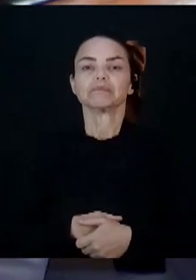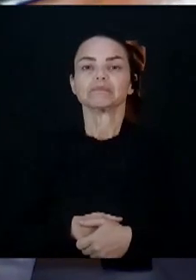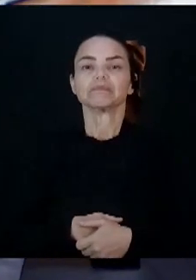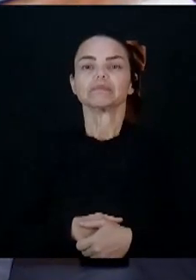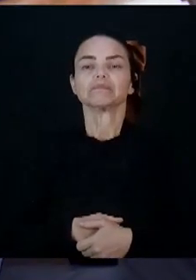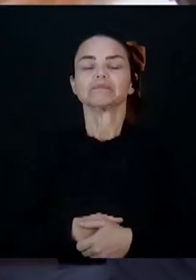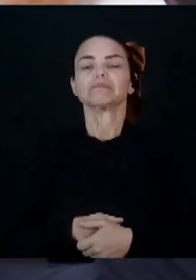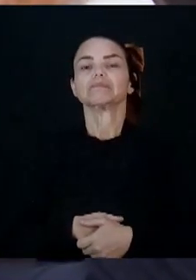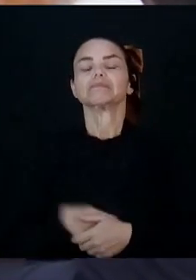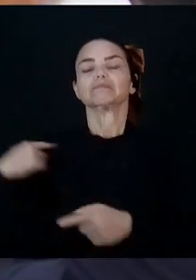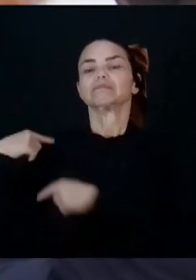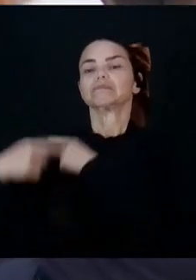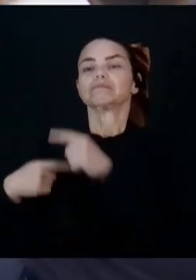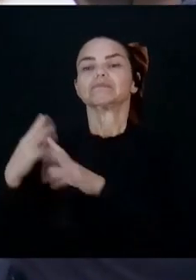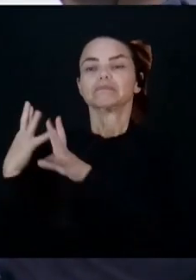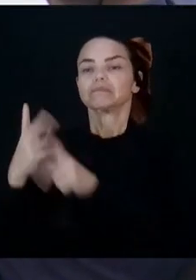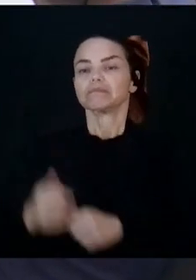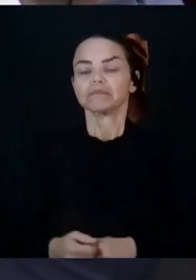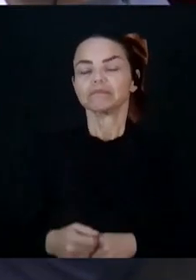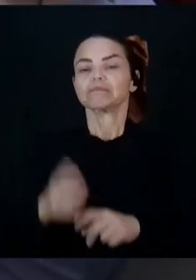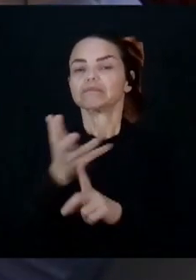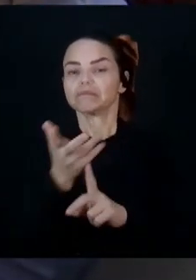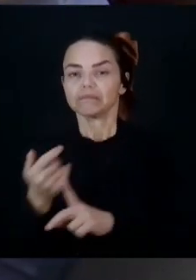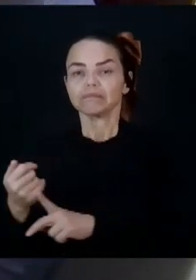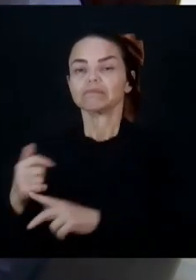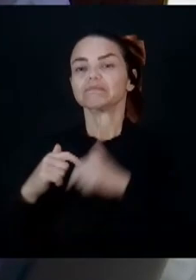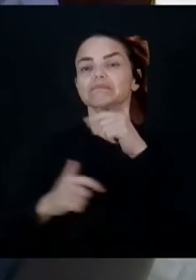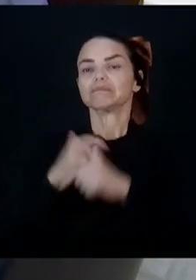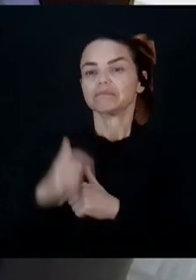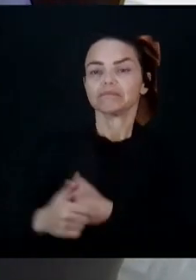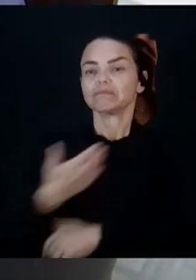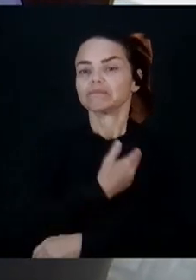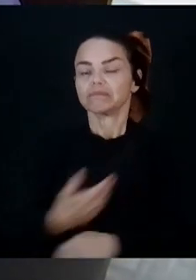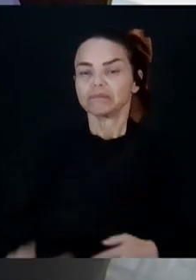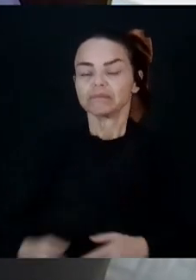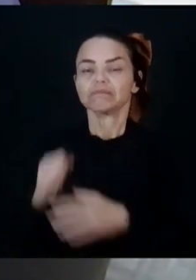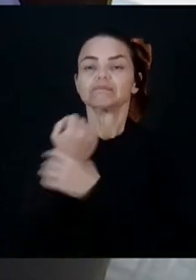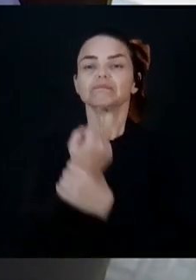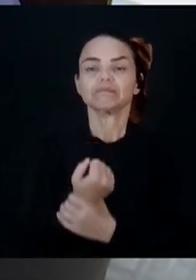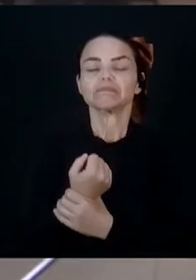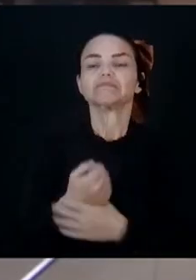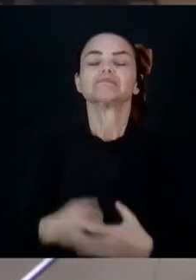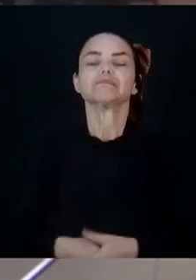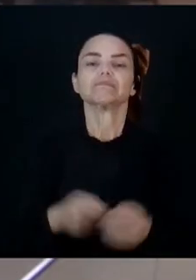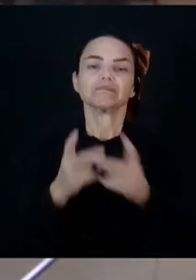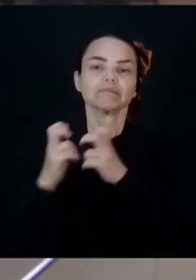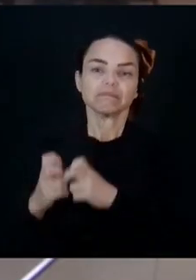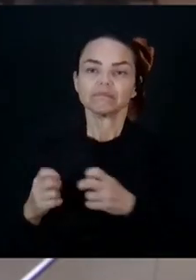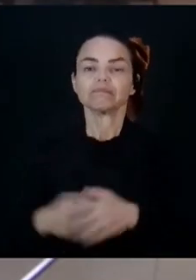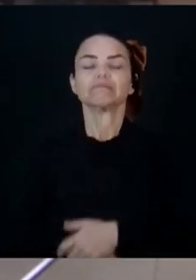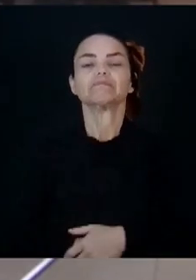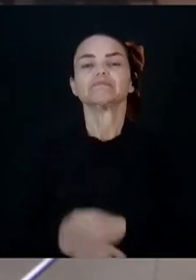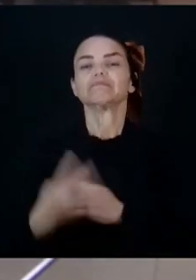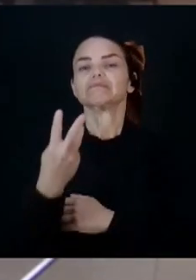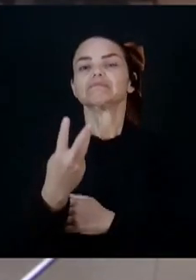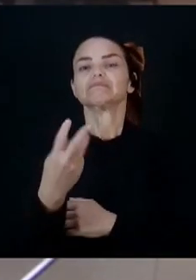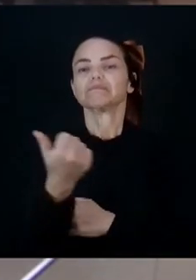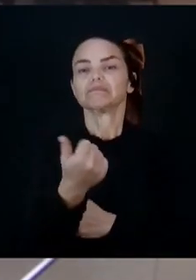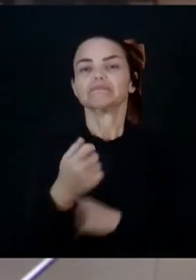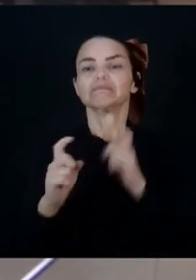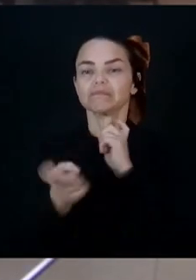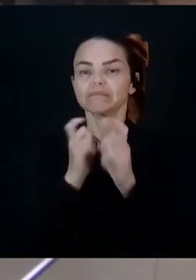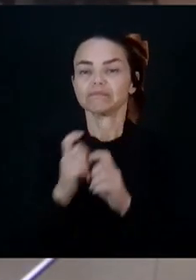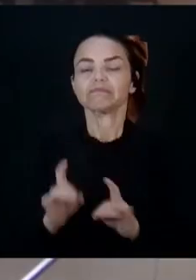Trajetórias marcadas pela arte, pelo serviço público e pela segurança foram reconhecidas na 36ª reunião solene